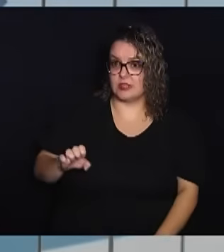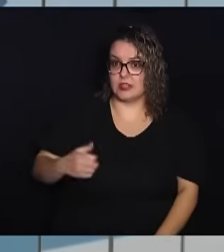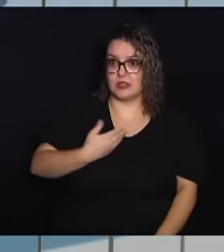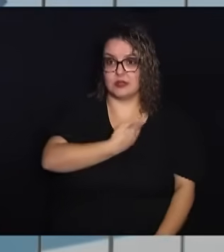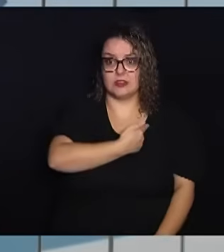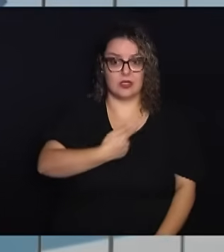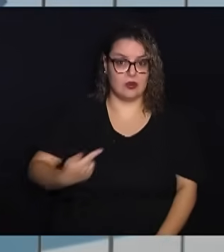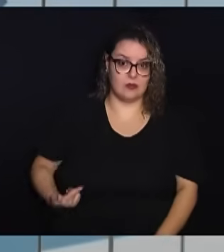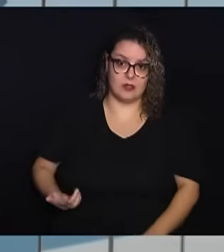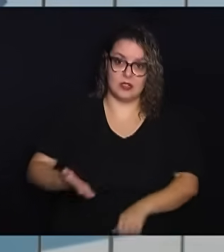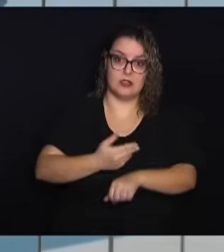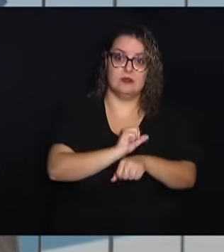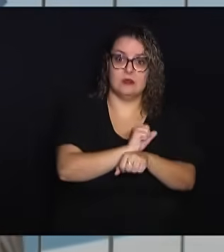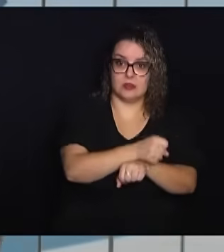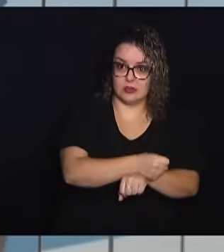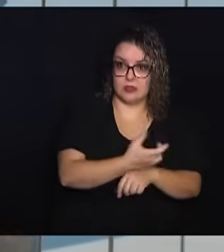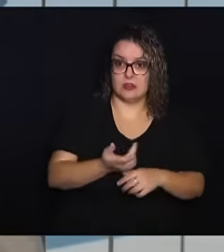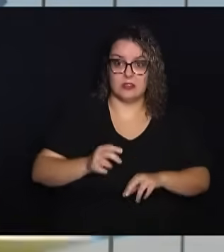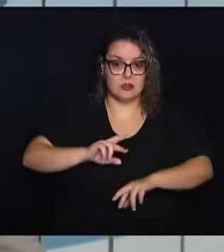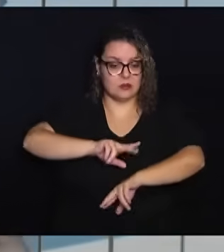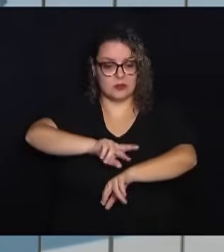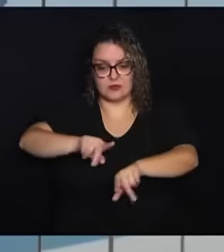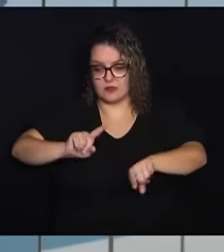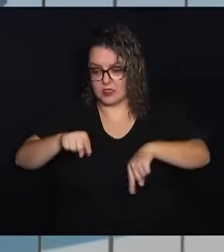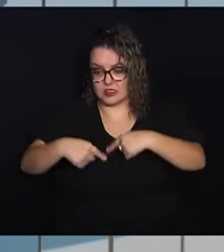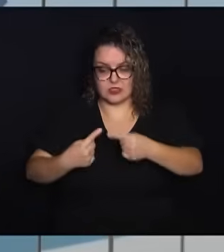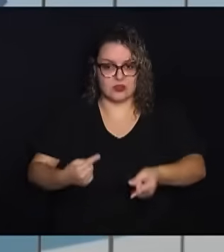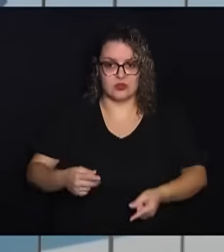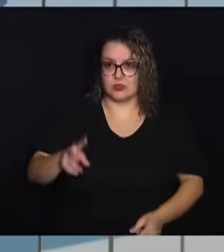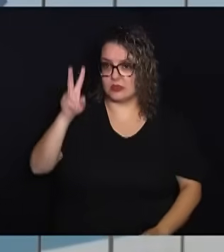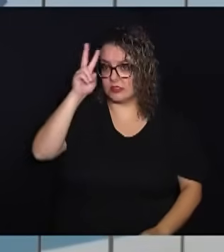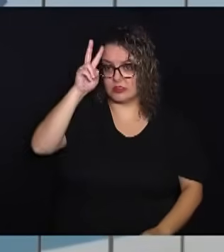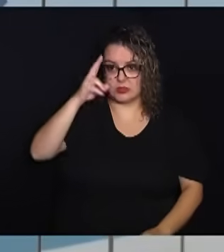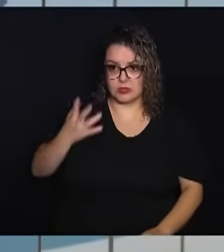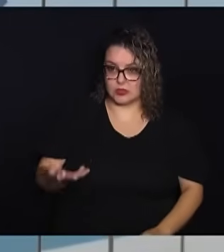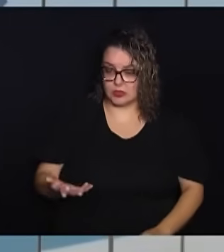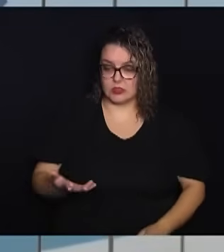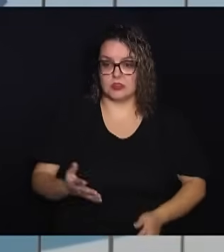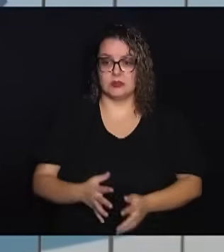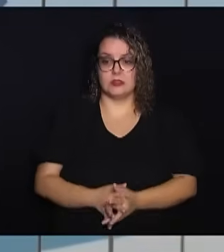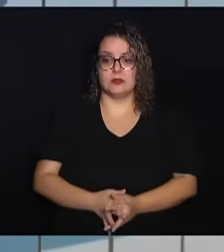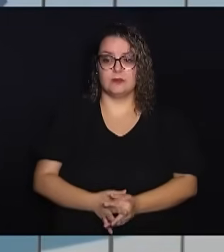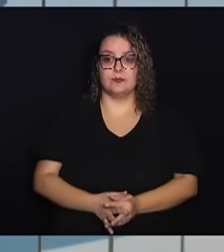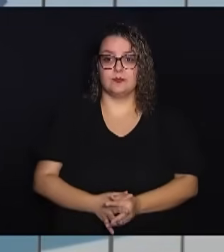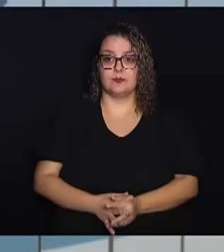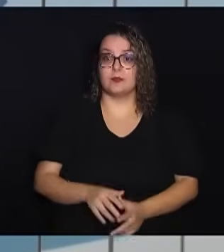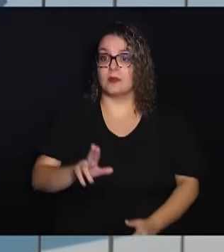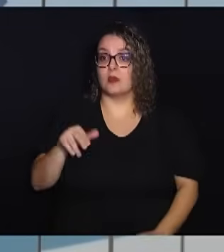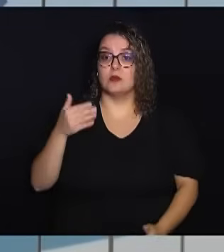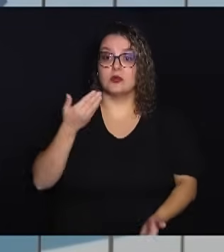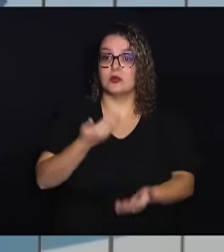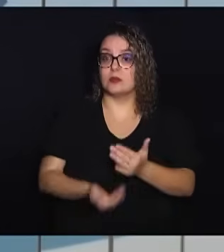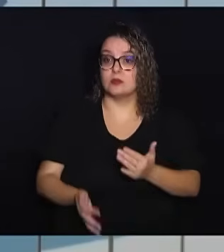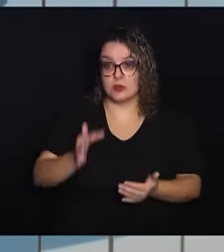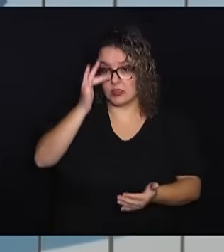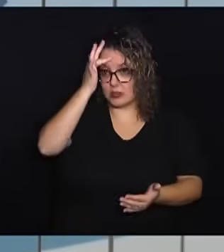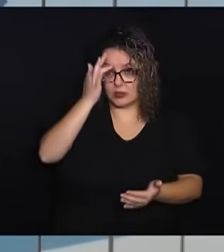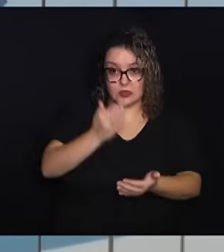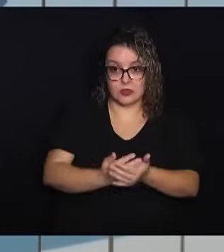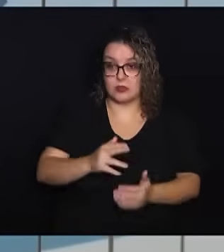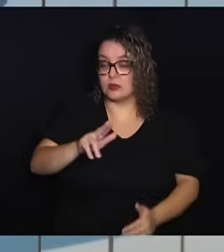ele foi escravo. Exato. E temos tantas e tantas outras histórias, né? Então, só que eles nunca perderam a fé e